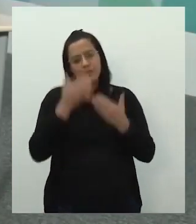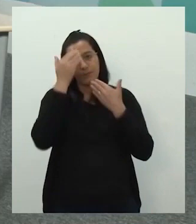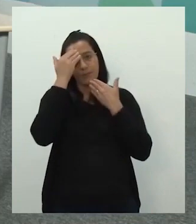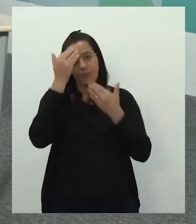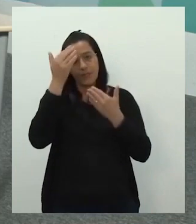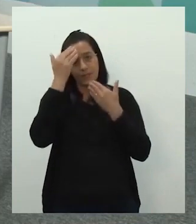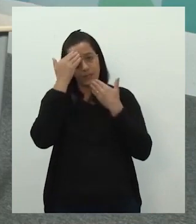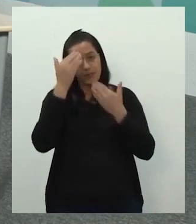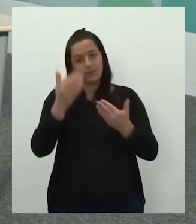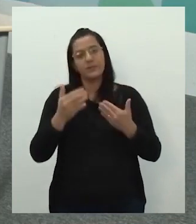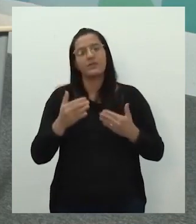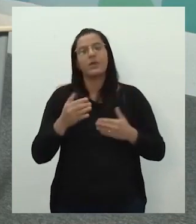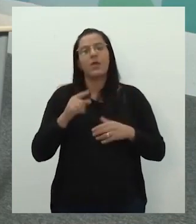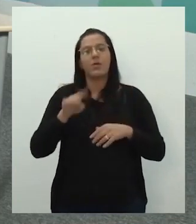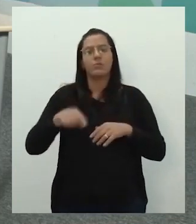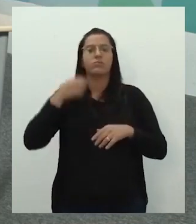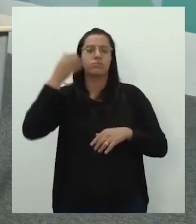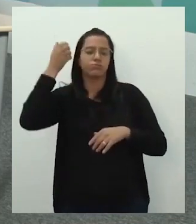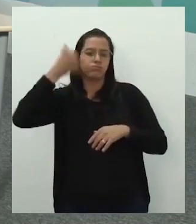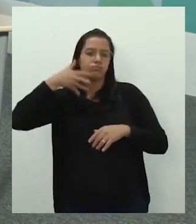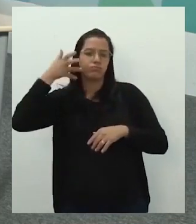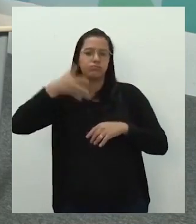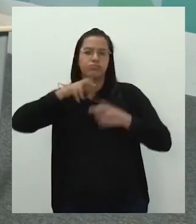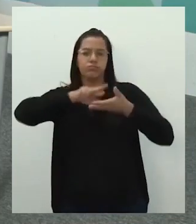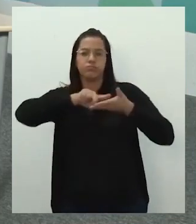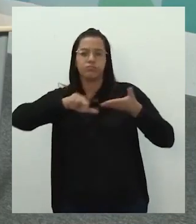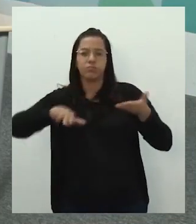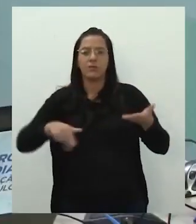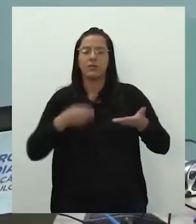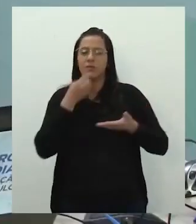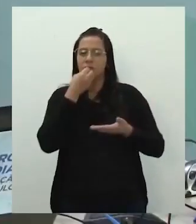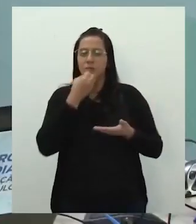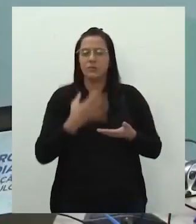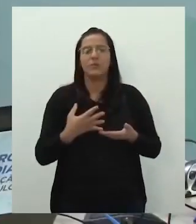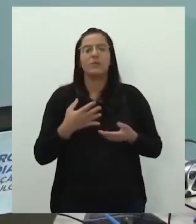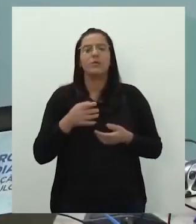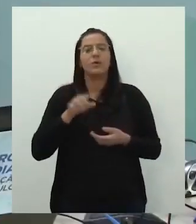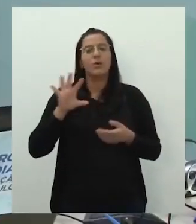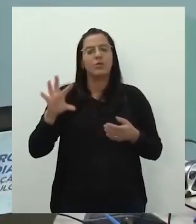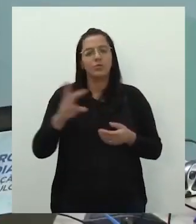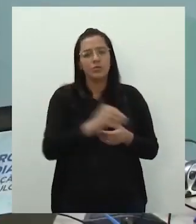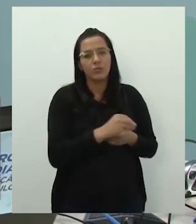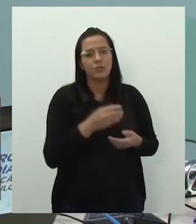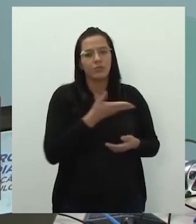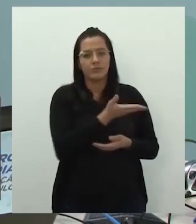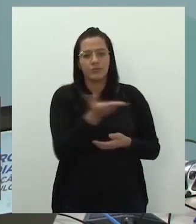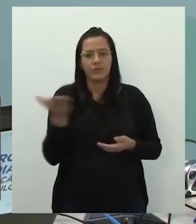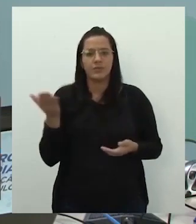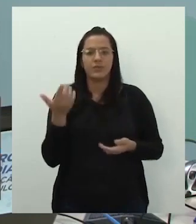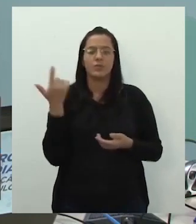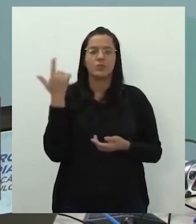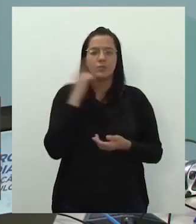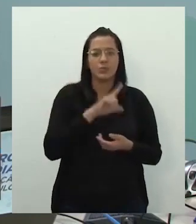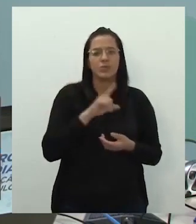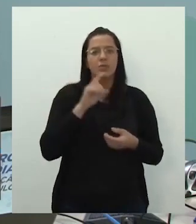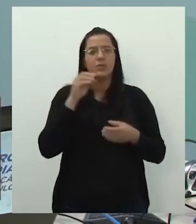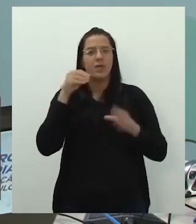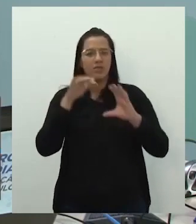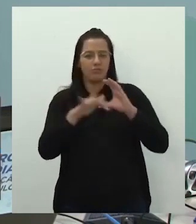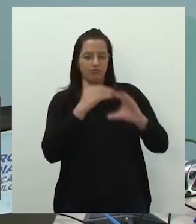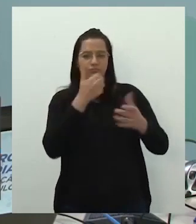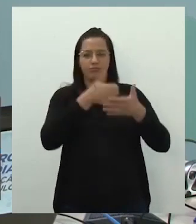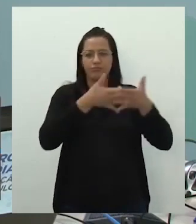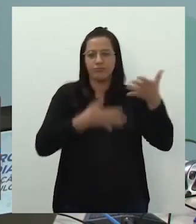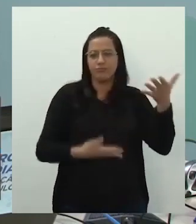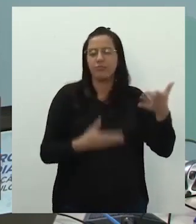Agradecemos o depoimento dos professores, a todos vocês que contribuíram participando nessa TPC, nos chats, foi